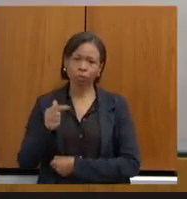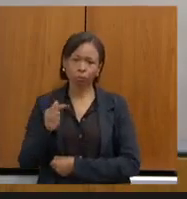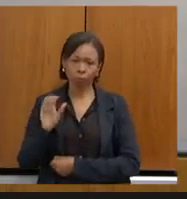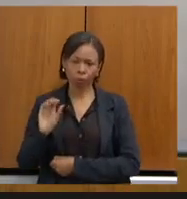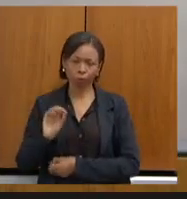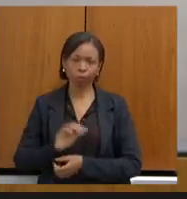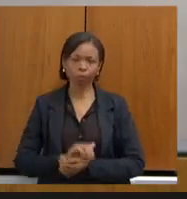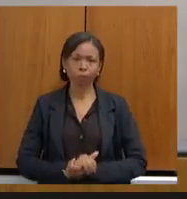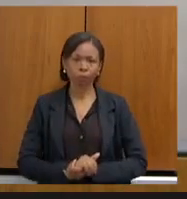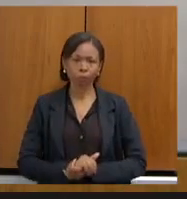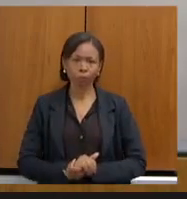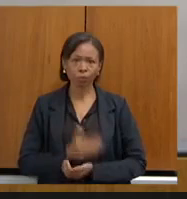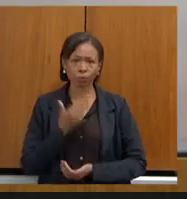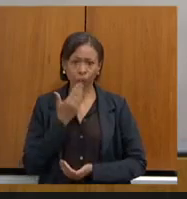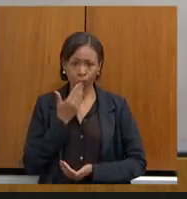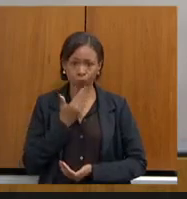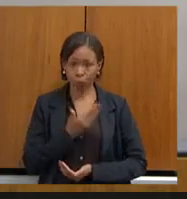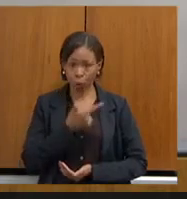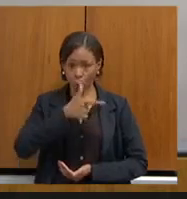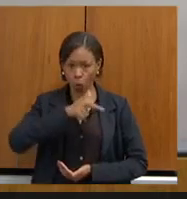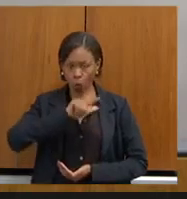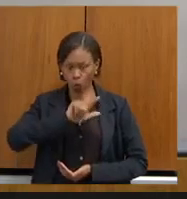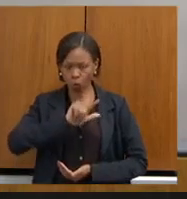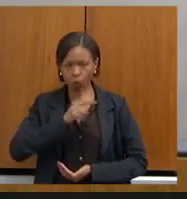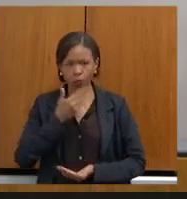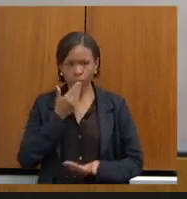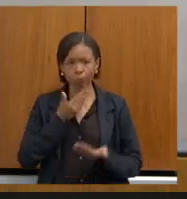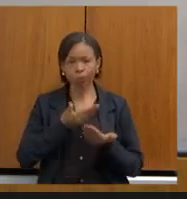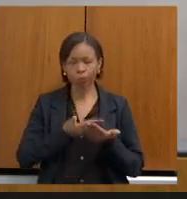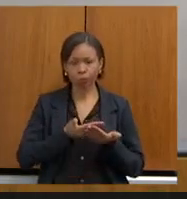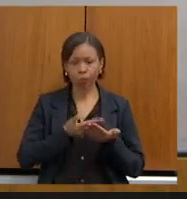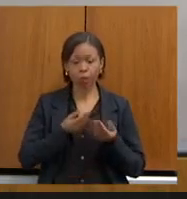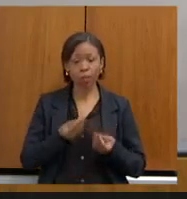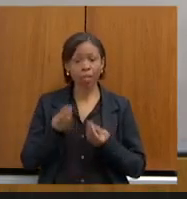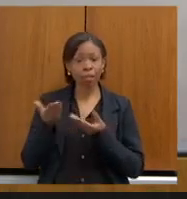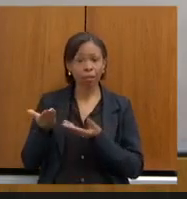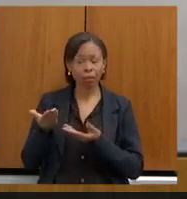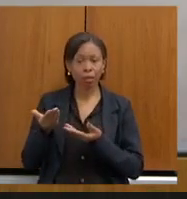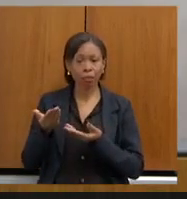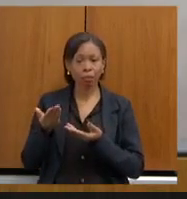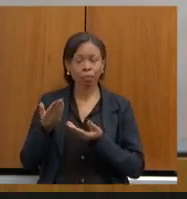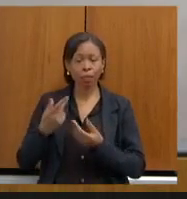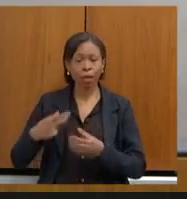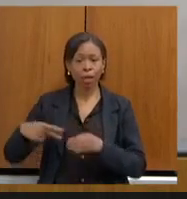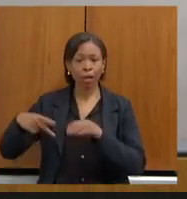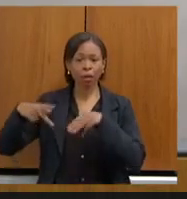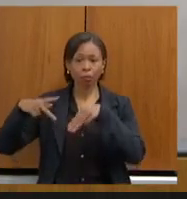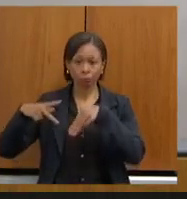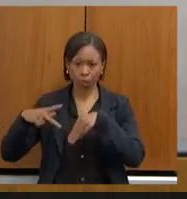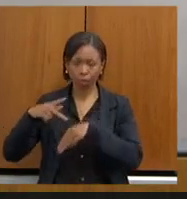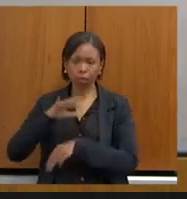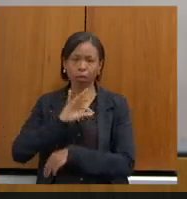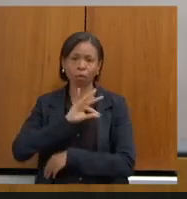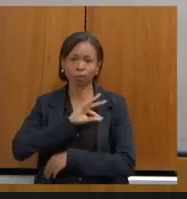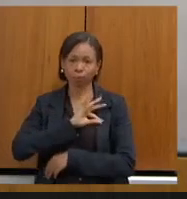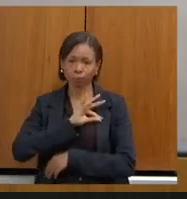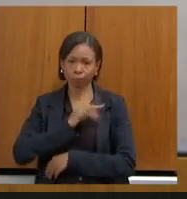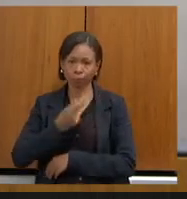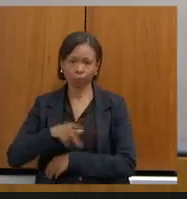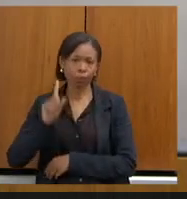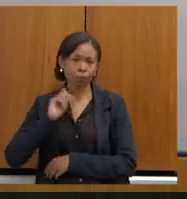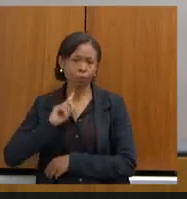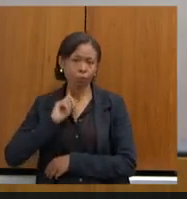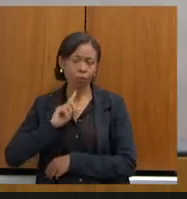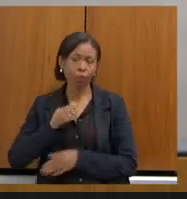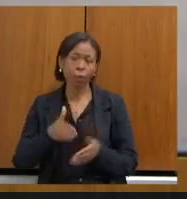eu vou ter que alimento que seja encaminhada à polícia militar do estado Minas Gerais a pcmg pedindo providências para que seja concedida